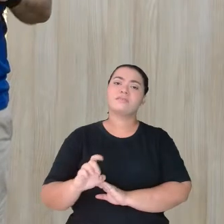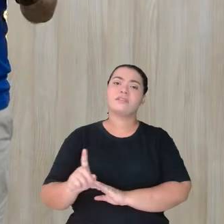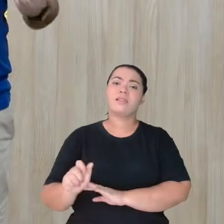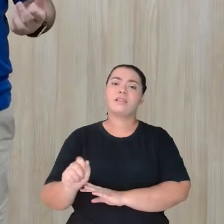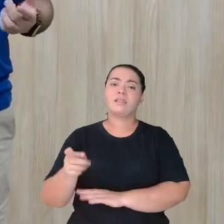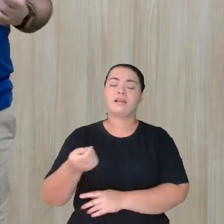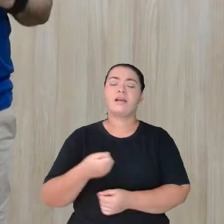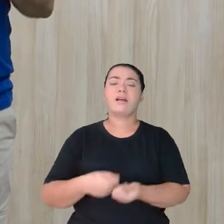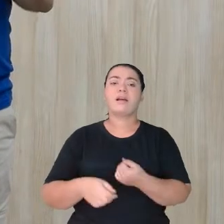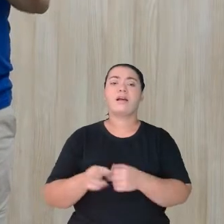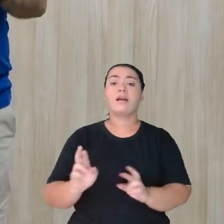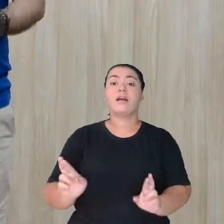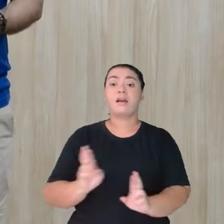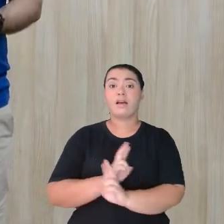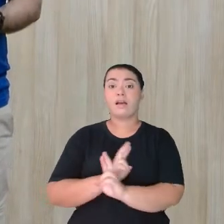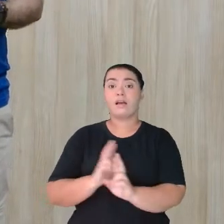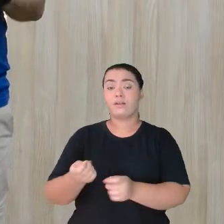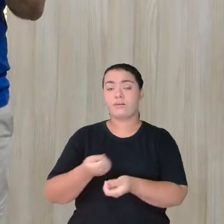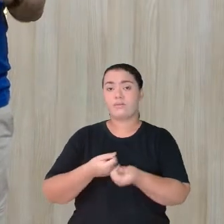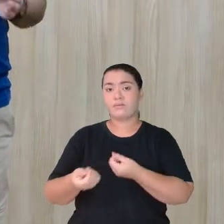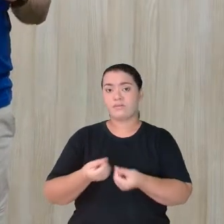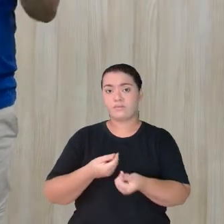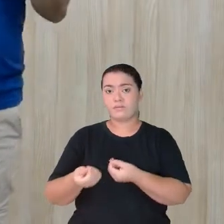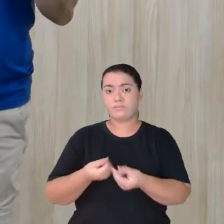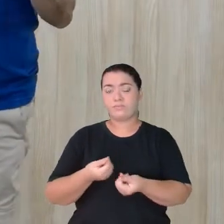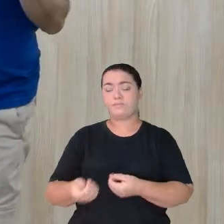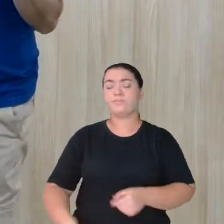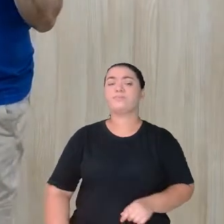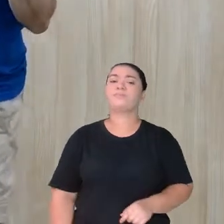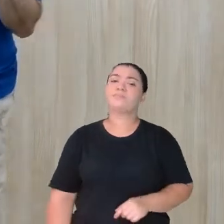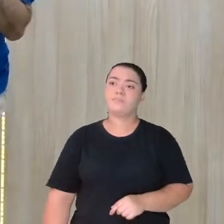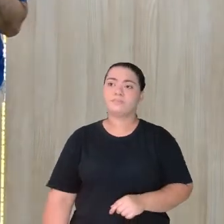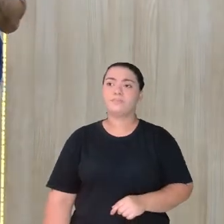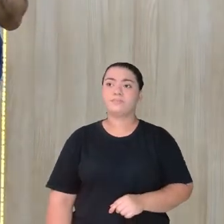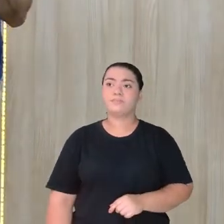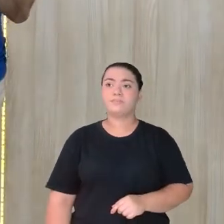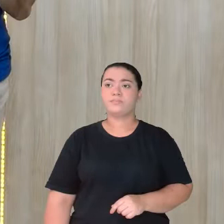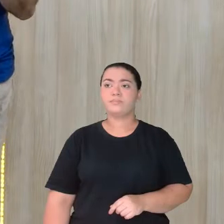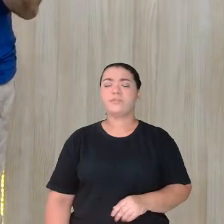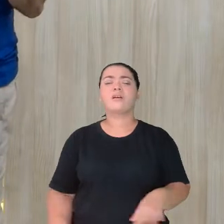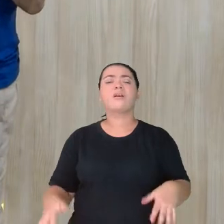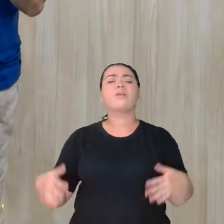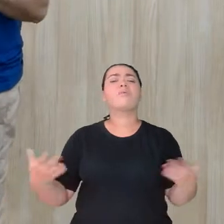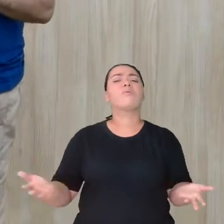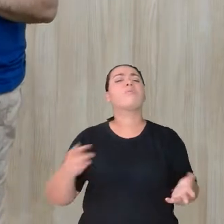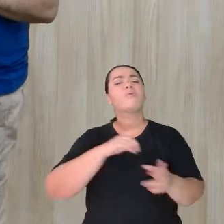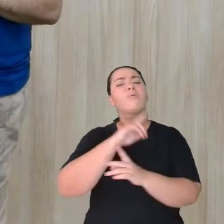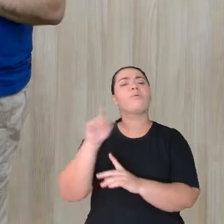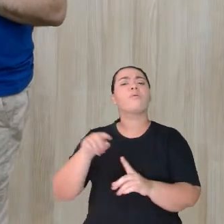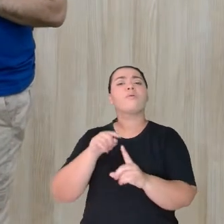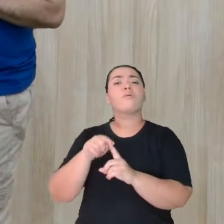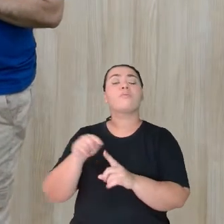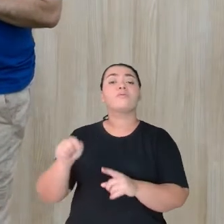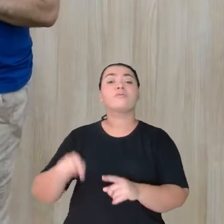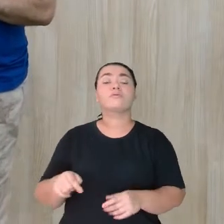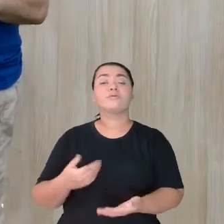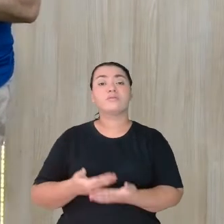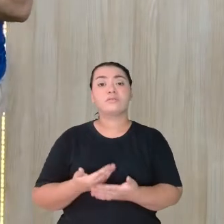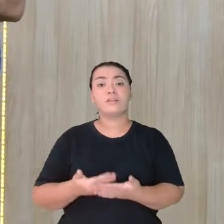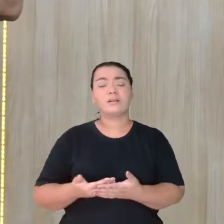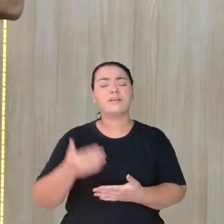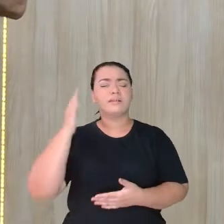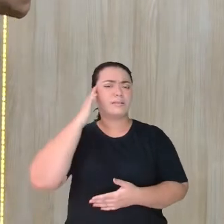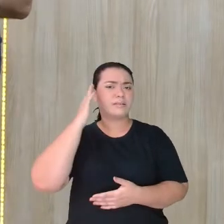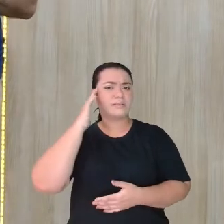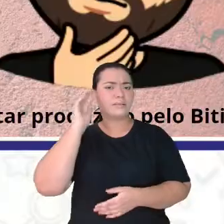suas relações comerciais. Então, vamos dar uma continuidade aqui. Aí veja, o que é que a gente vai tentar entender